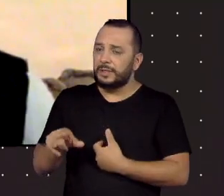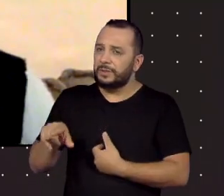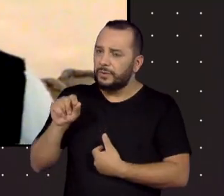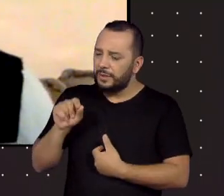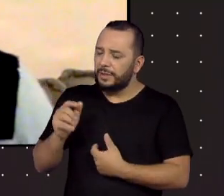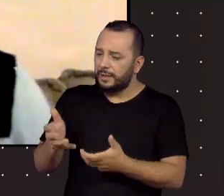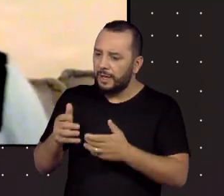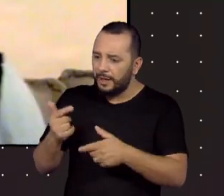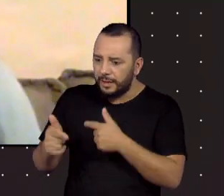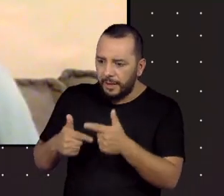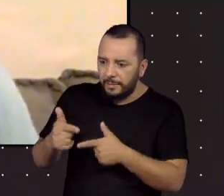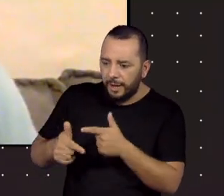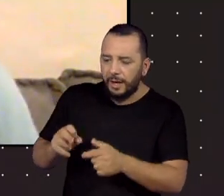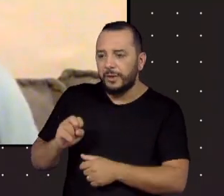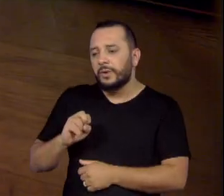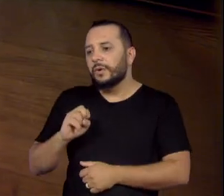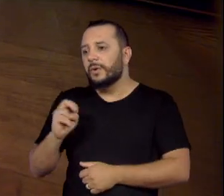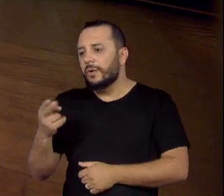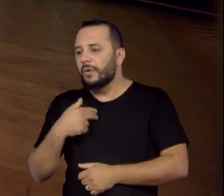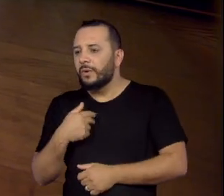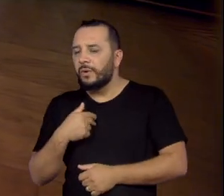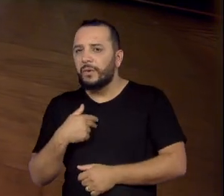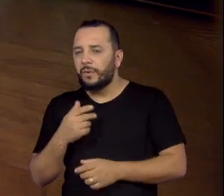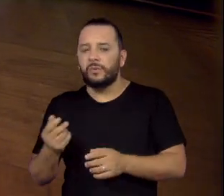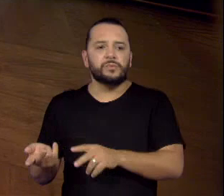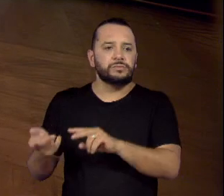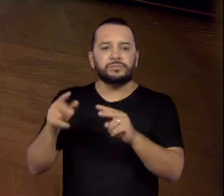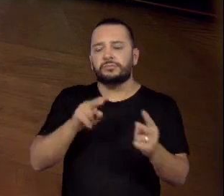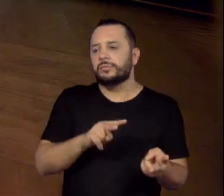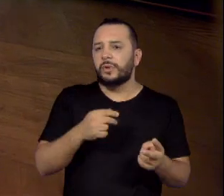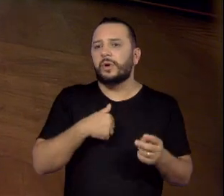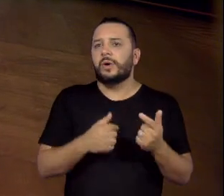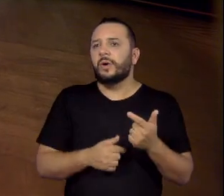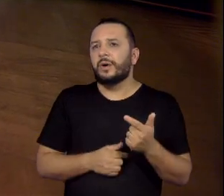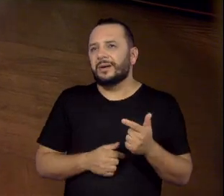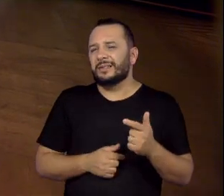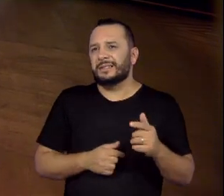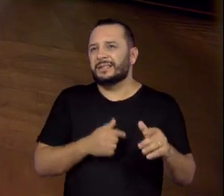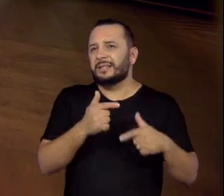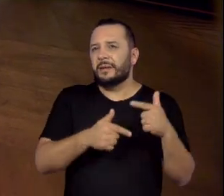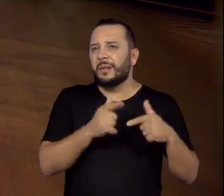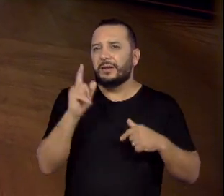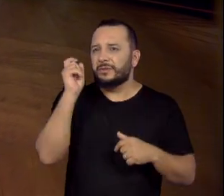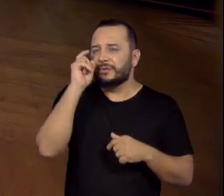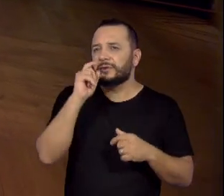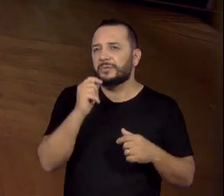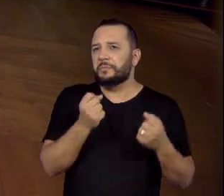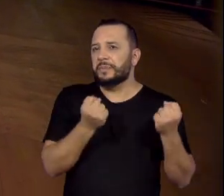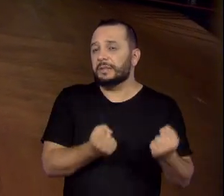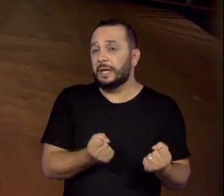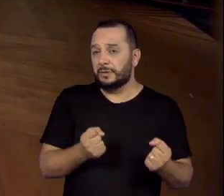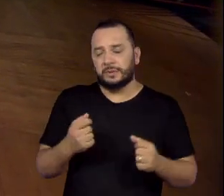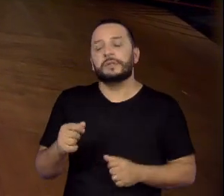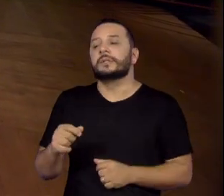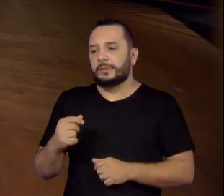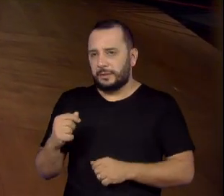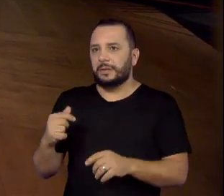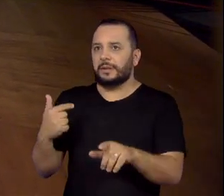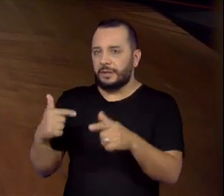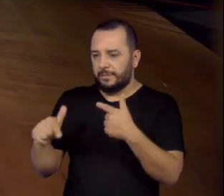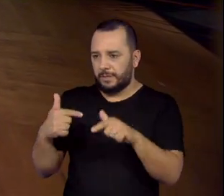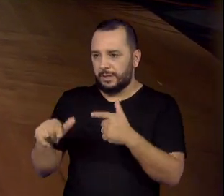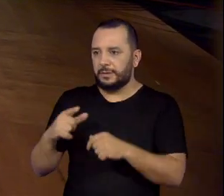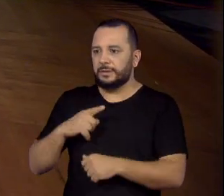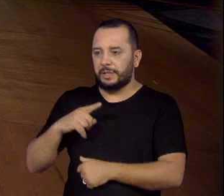trabalho ou emprego? Eu falei, pai, qual é a diferença? Ele falou, emprego você tem para ter o dinheiro